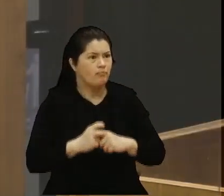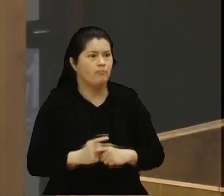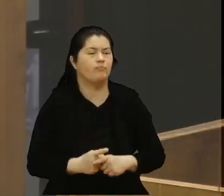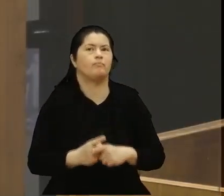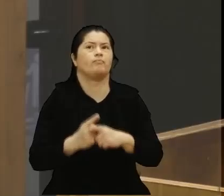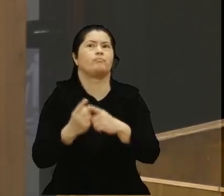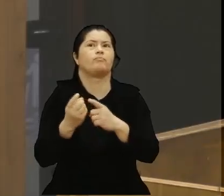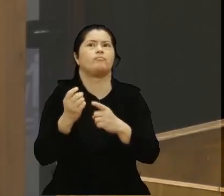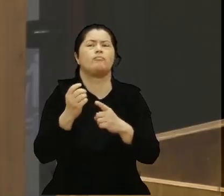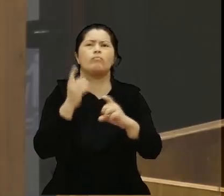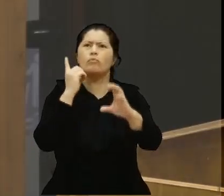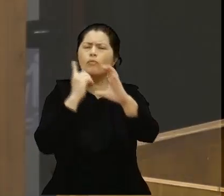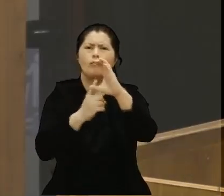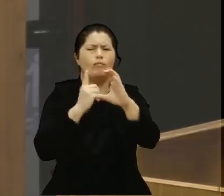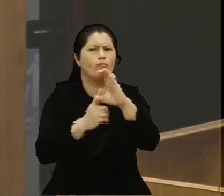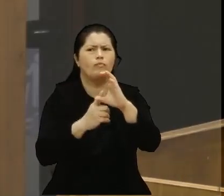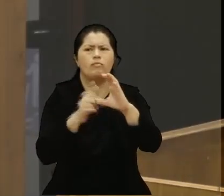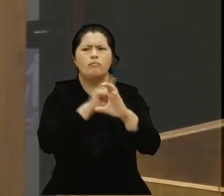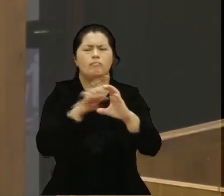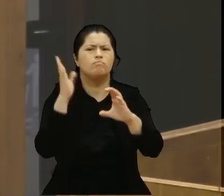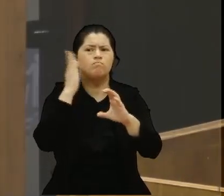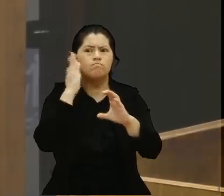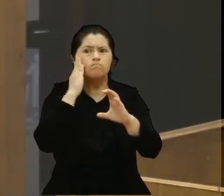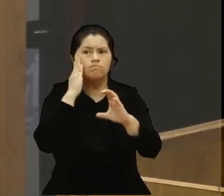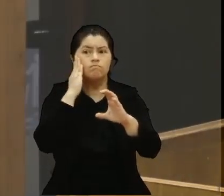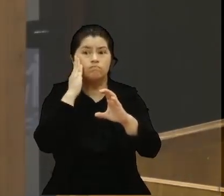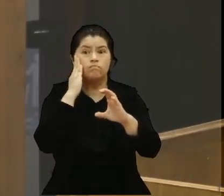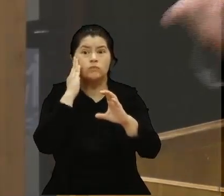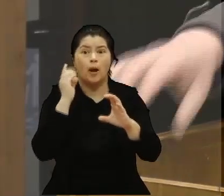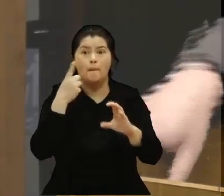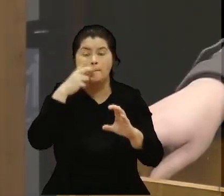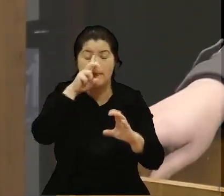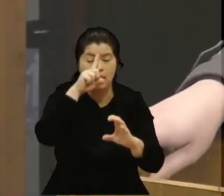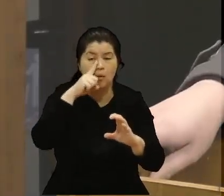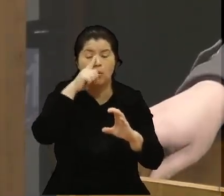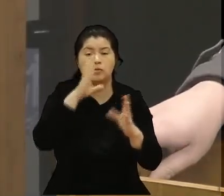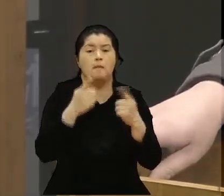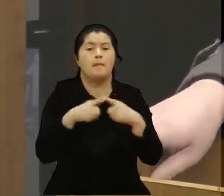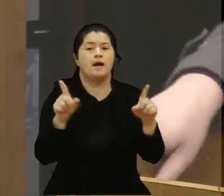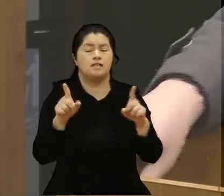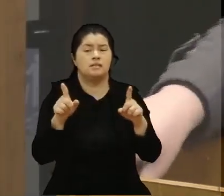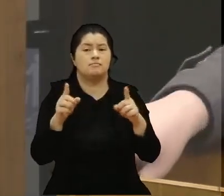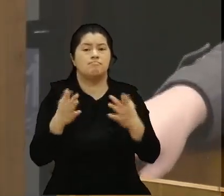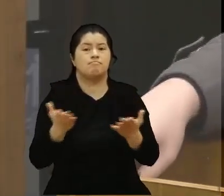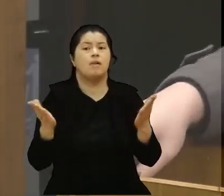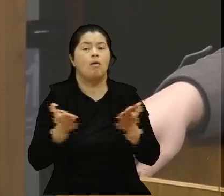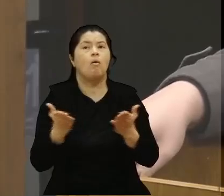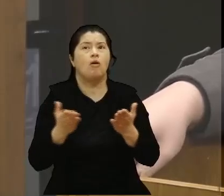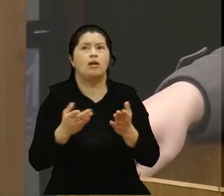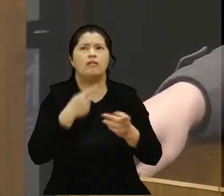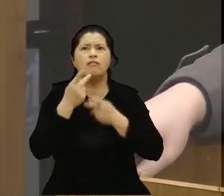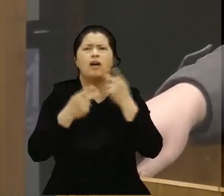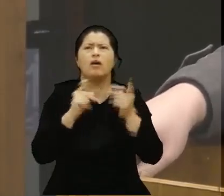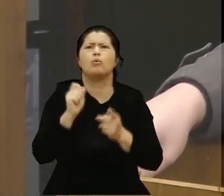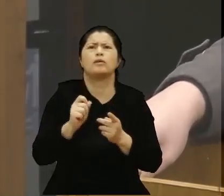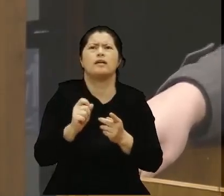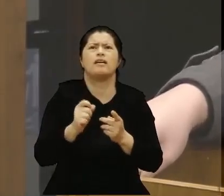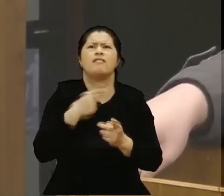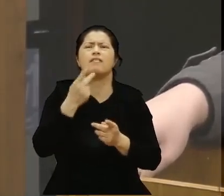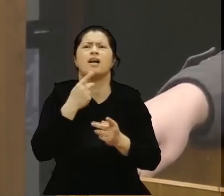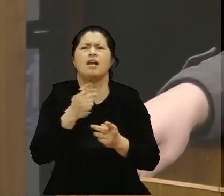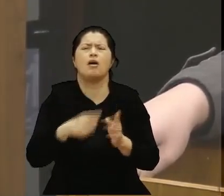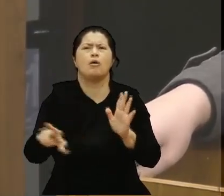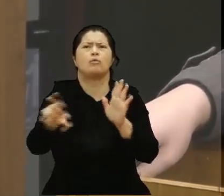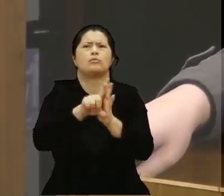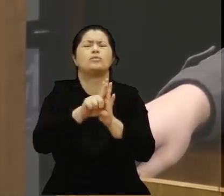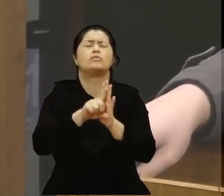o comunismo. Não sabem, estão flertando com perigo. Só que o discurso deles é esse. Mas eu quero que o senhor ainda tenha chance de falar, porque o senhor, além de ser líder comunitário há